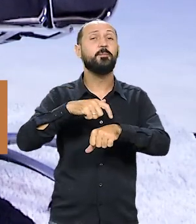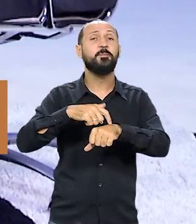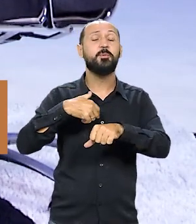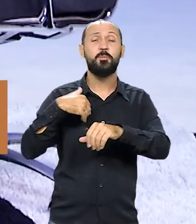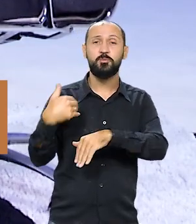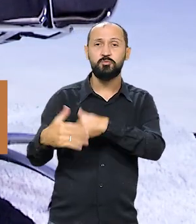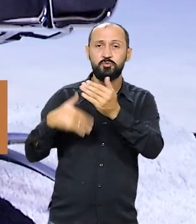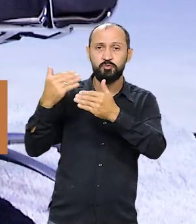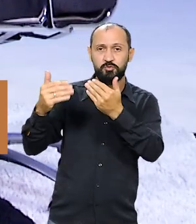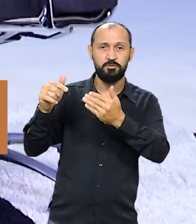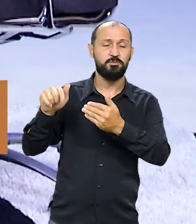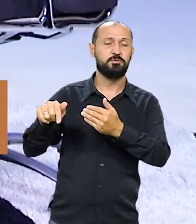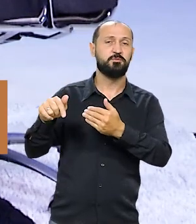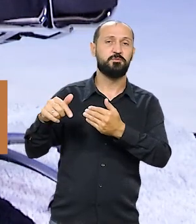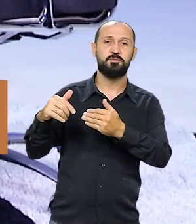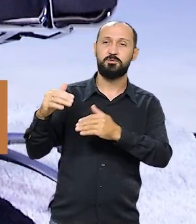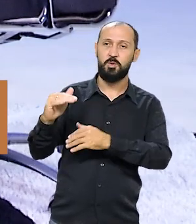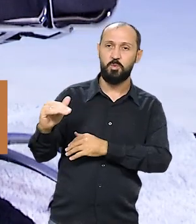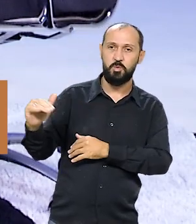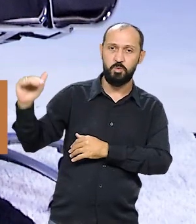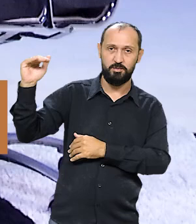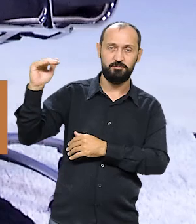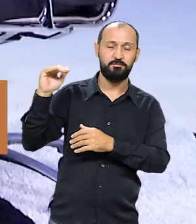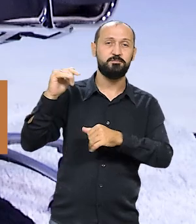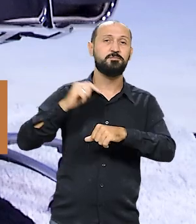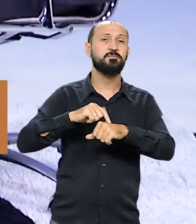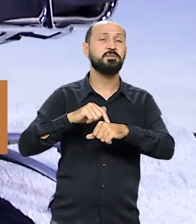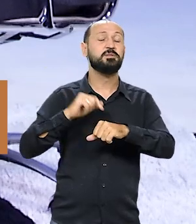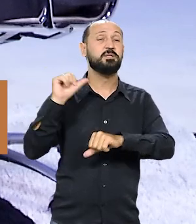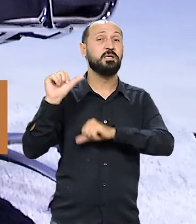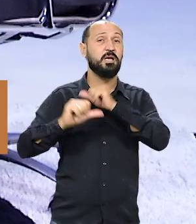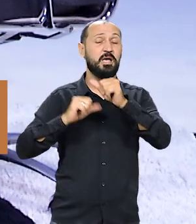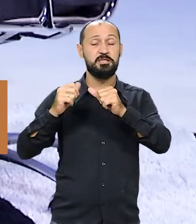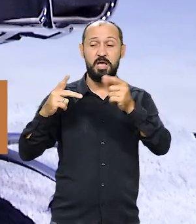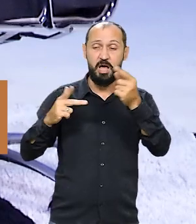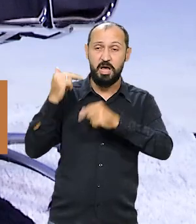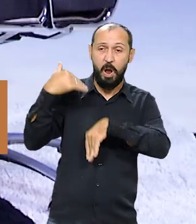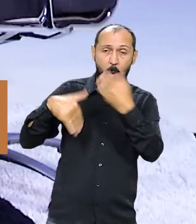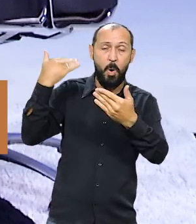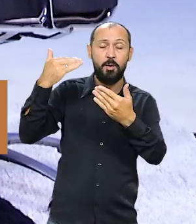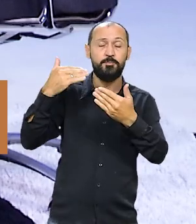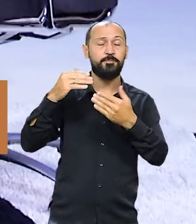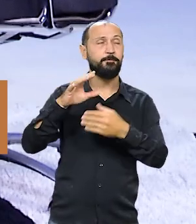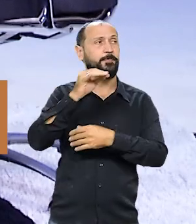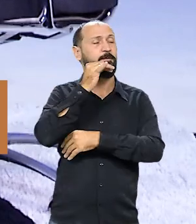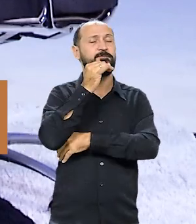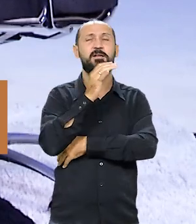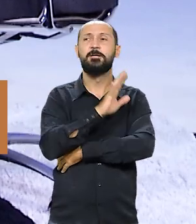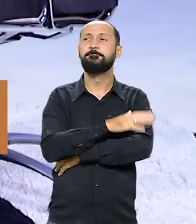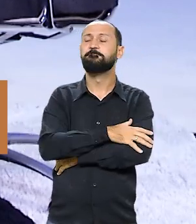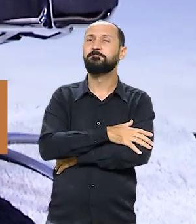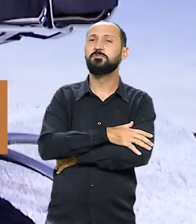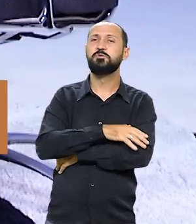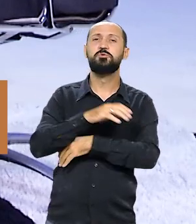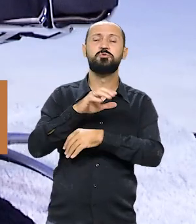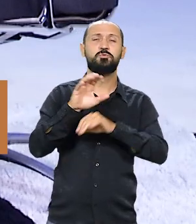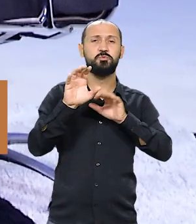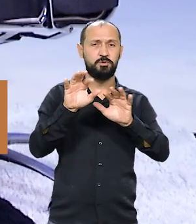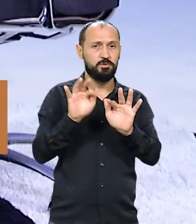parte do desenvolvimento da adolescência. Agora, quando essa transgressão vira, eu vou falar de uma